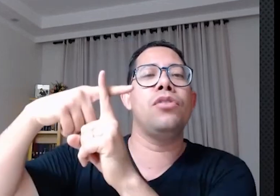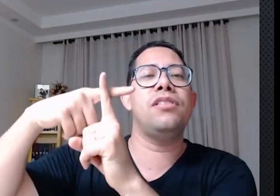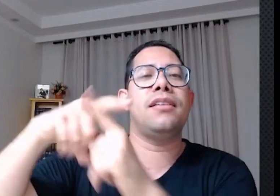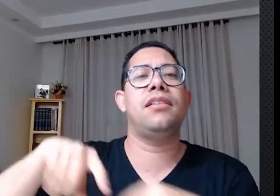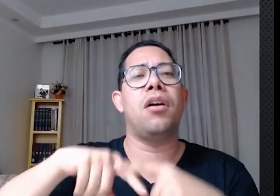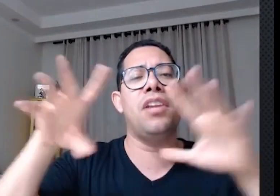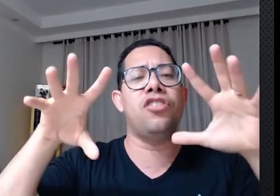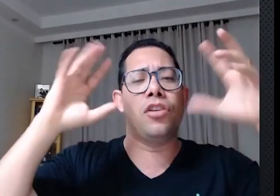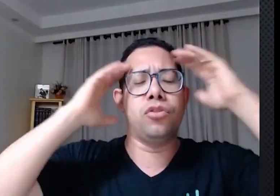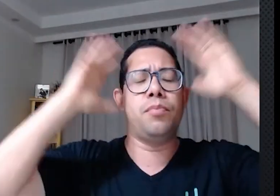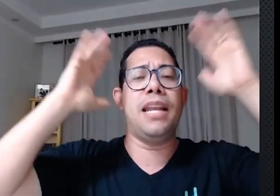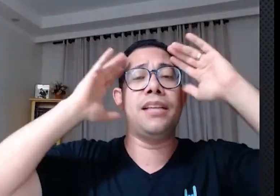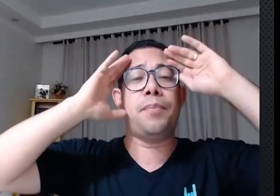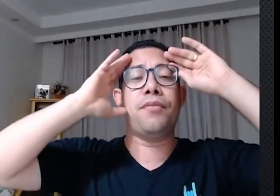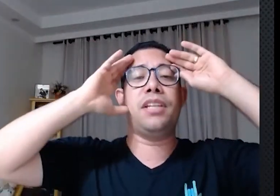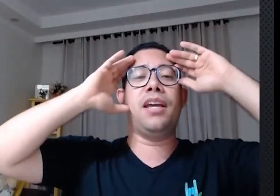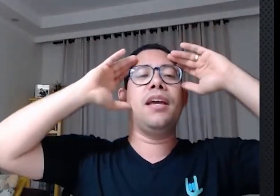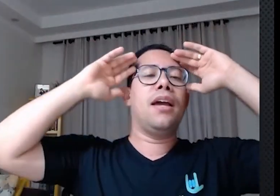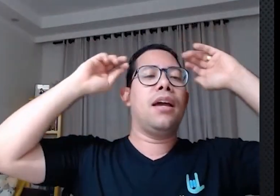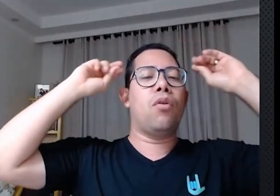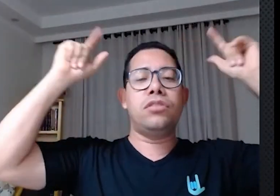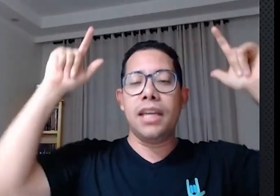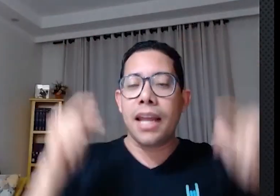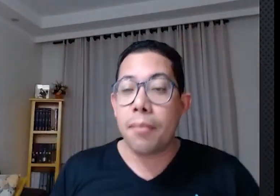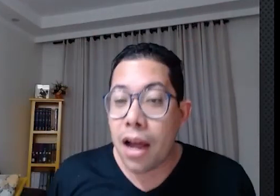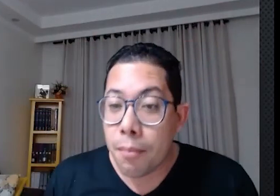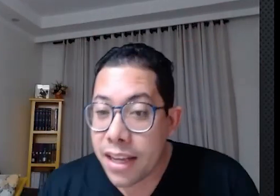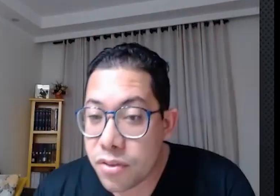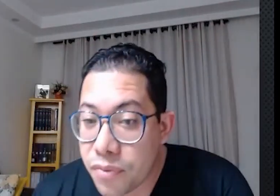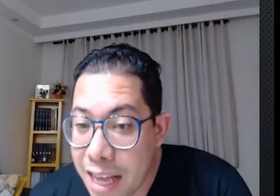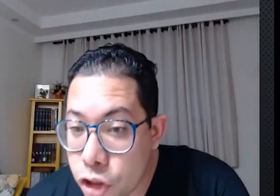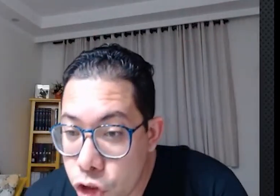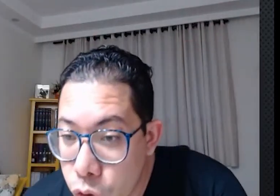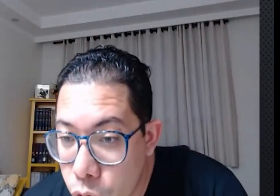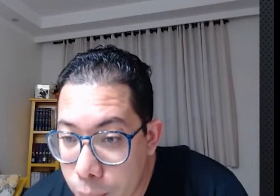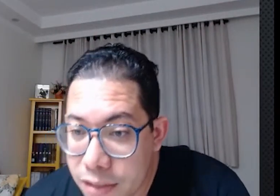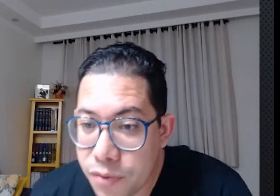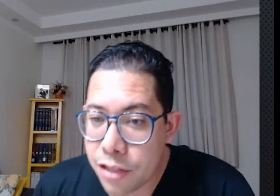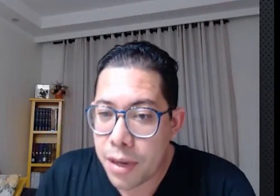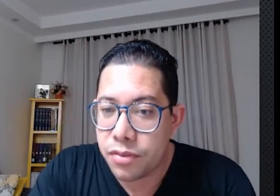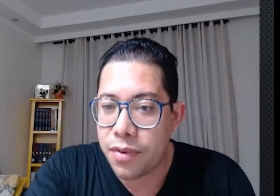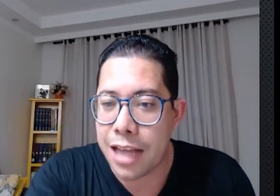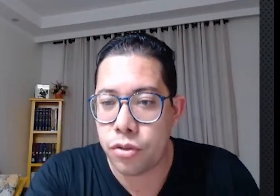uma cruzinha assim, ó, vida de Jesus, beleza? Para você conseguir lembrar mais fácil,